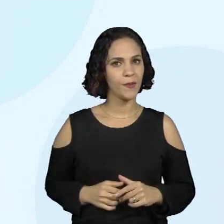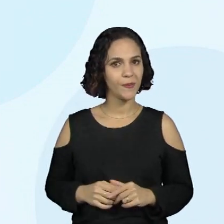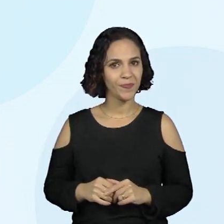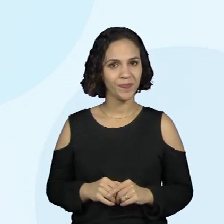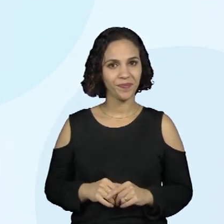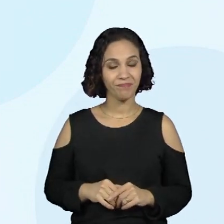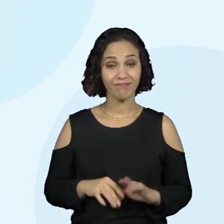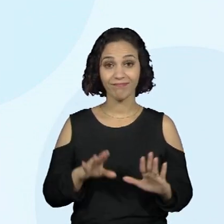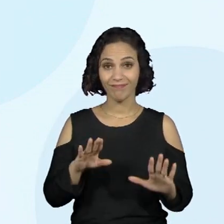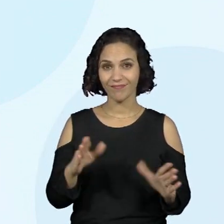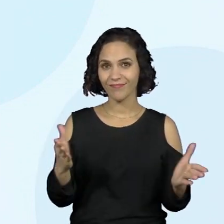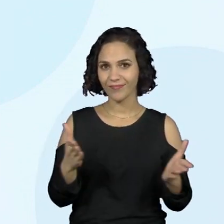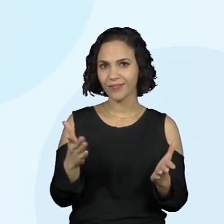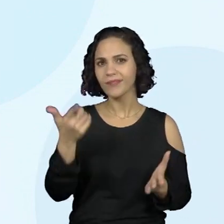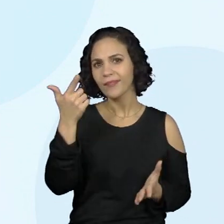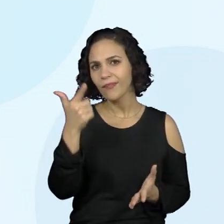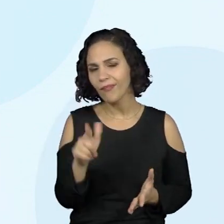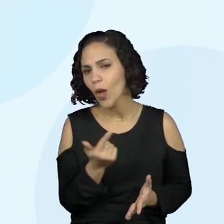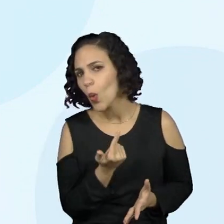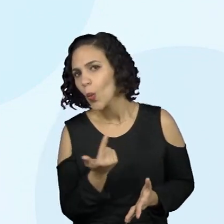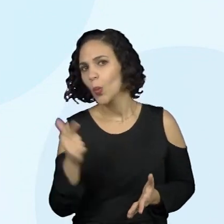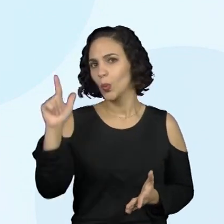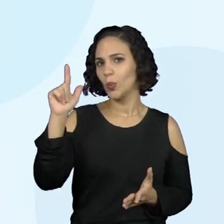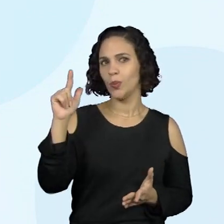Vamos para mais um polígono.